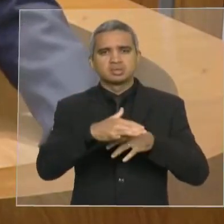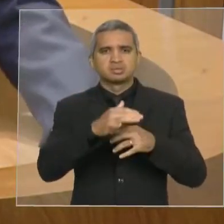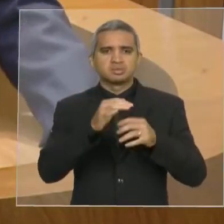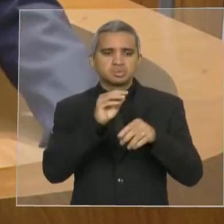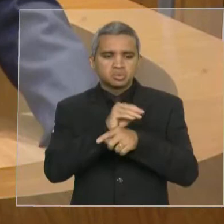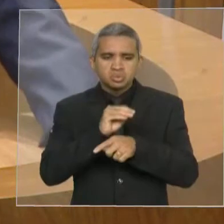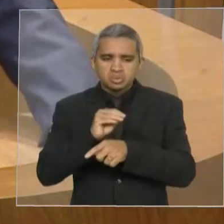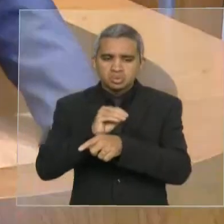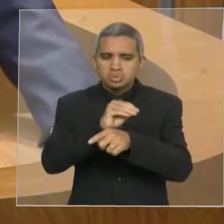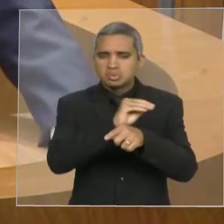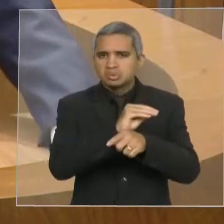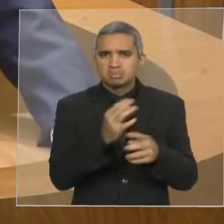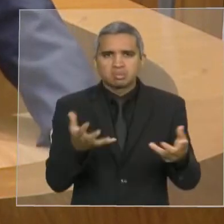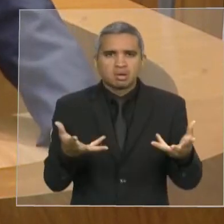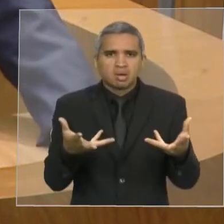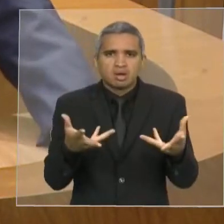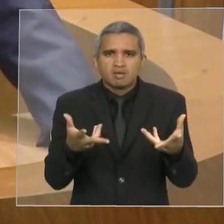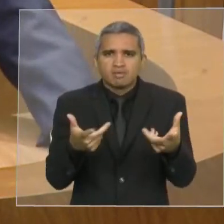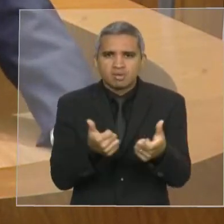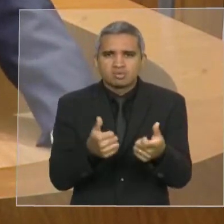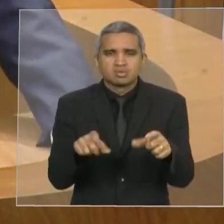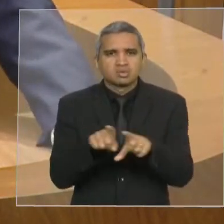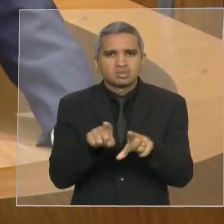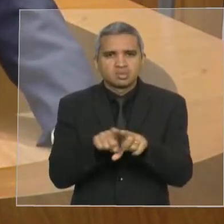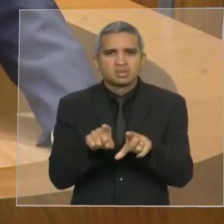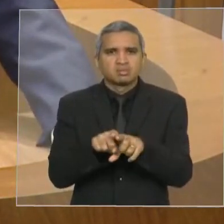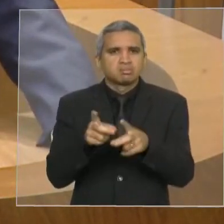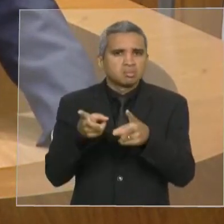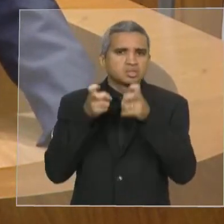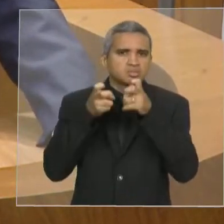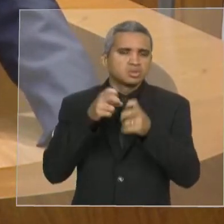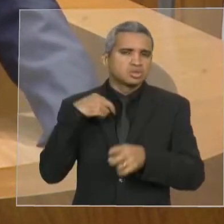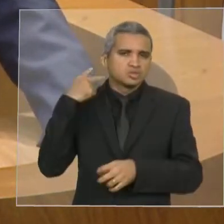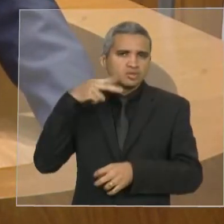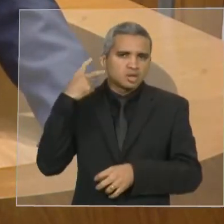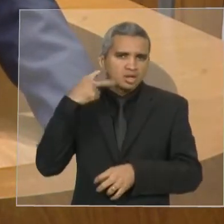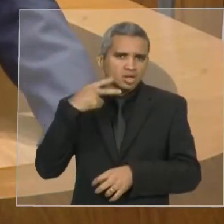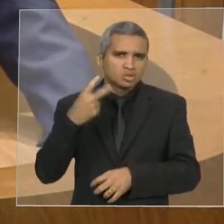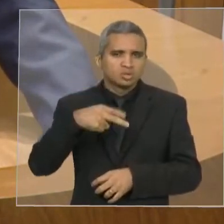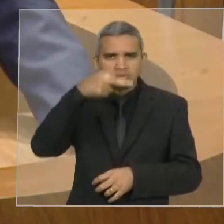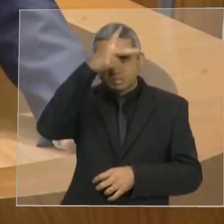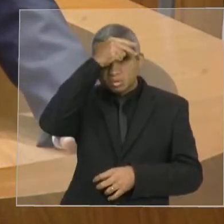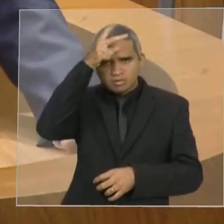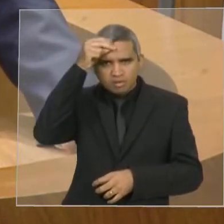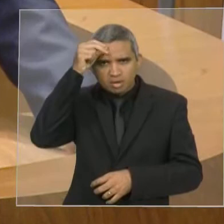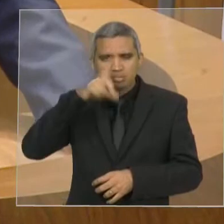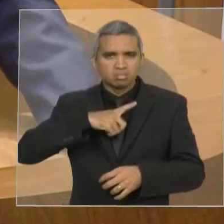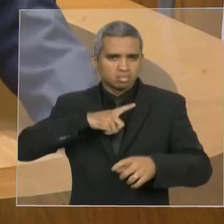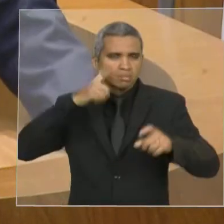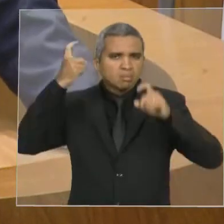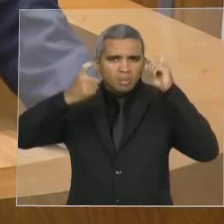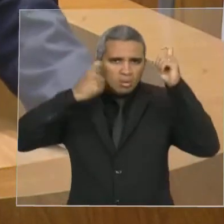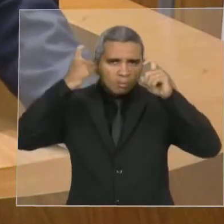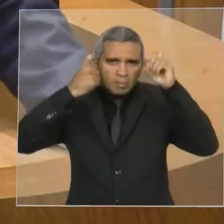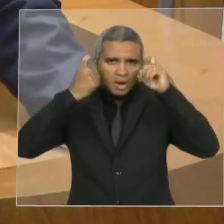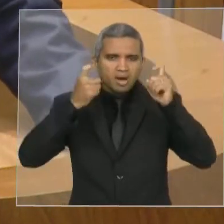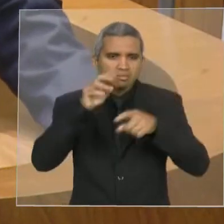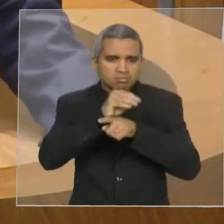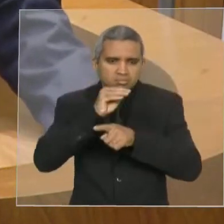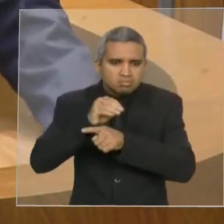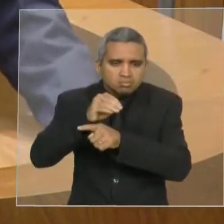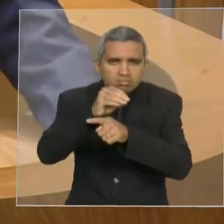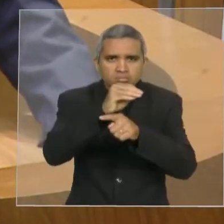vereadores fazem por onde o progresso da cidade e mostrando para o governador, para os secretários, que